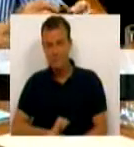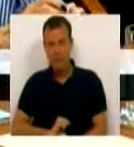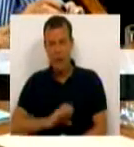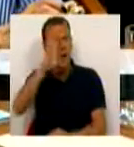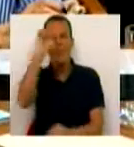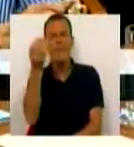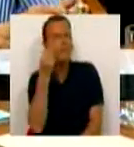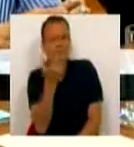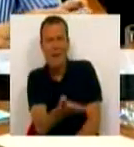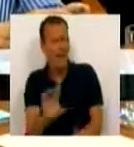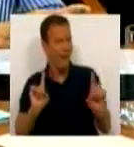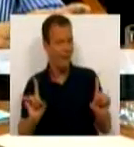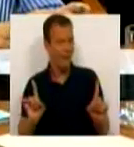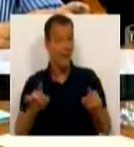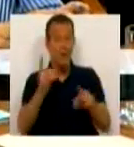nesse período. Quando nós